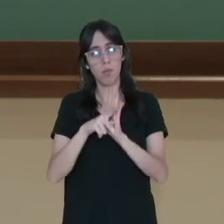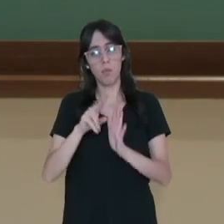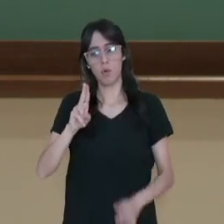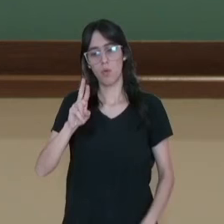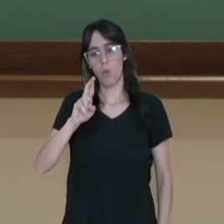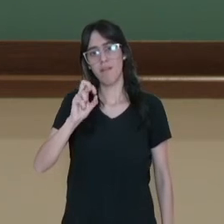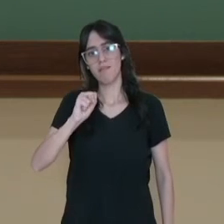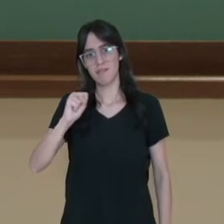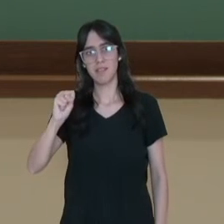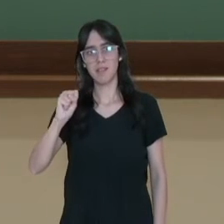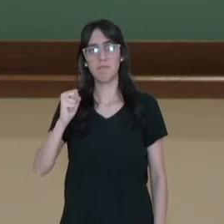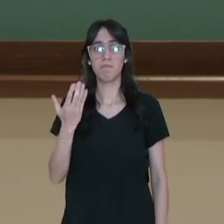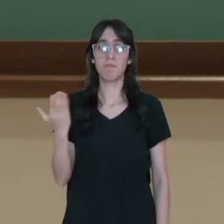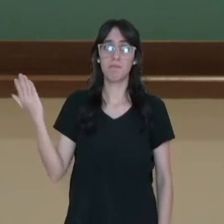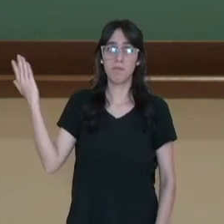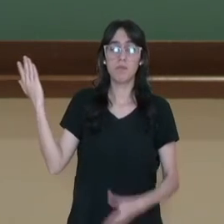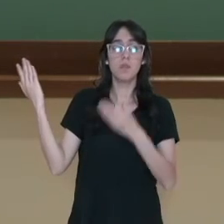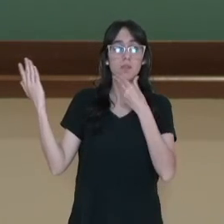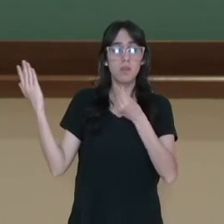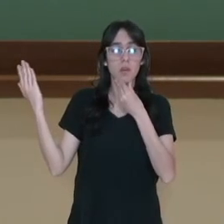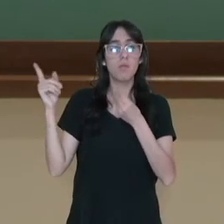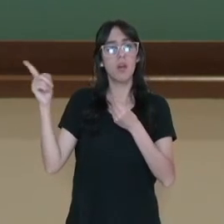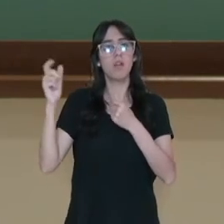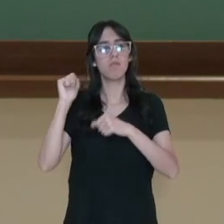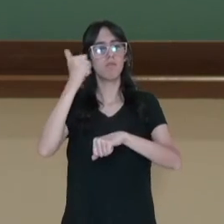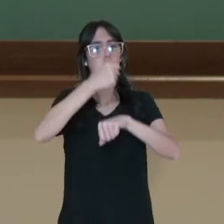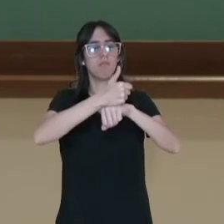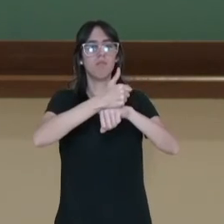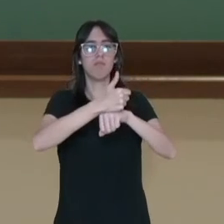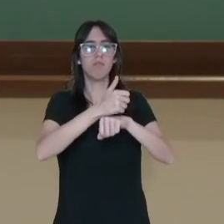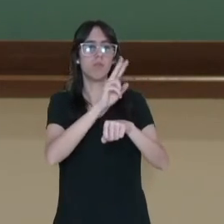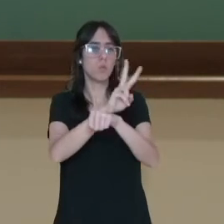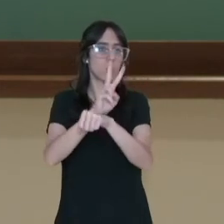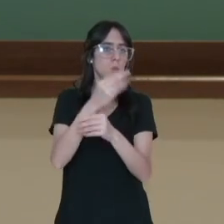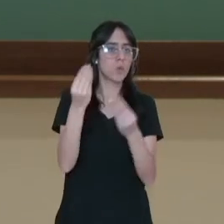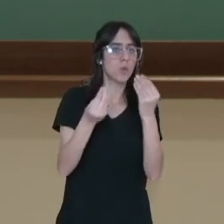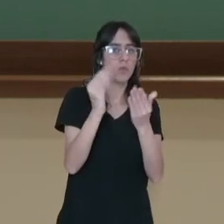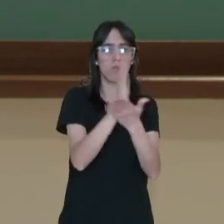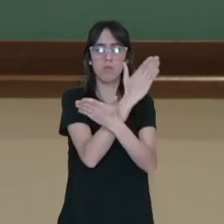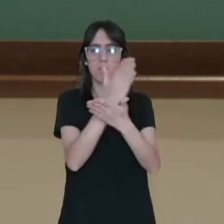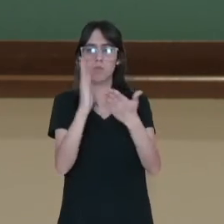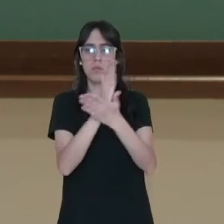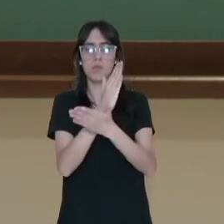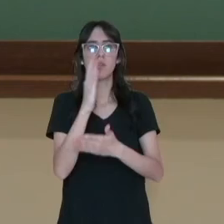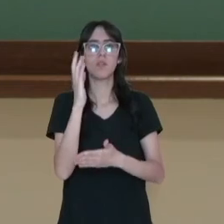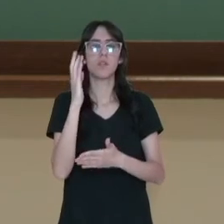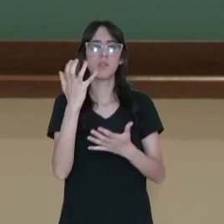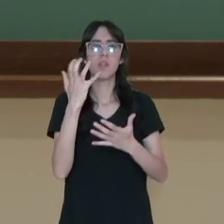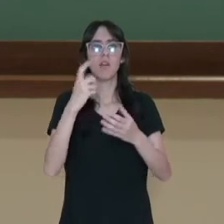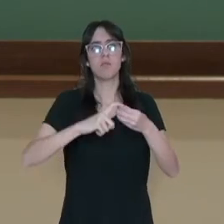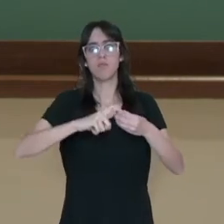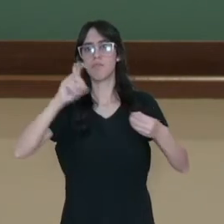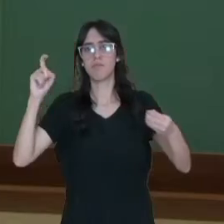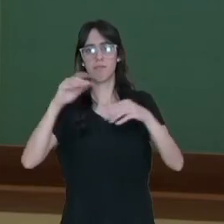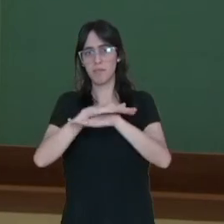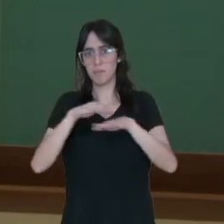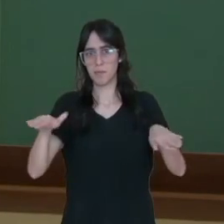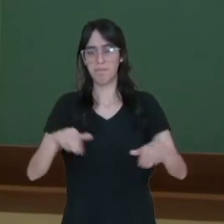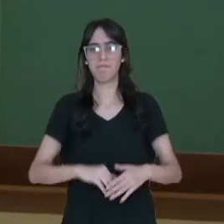E o Boris Yeltsin, então, passou a liderar esse processo de desagregação da União